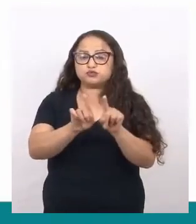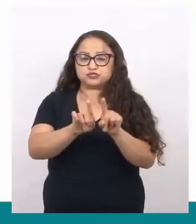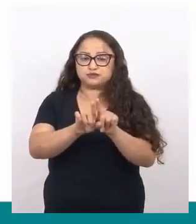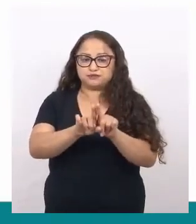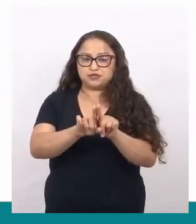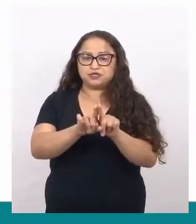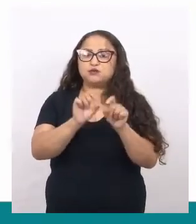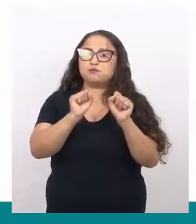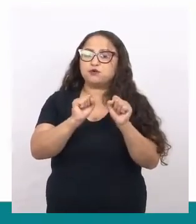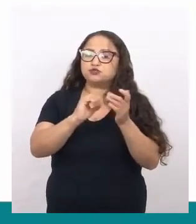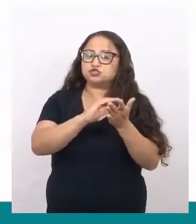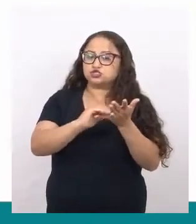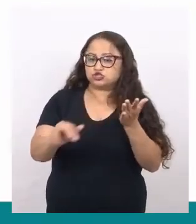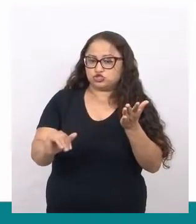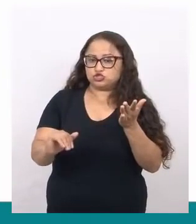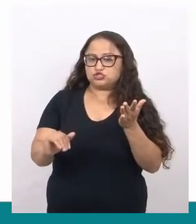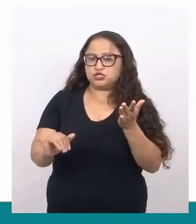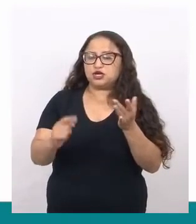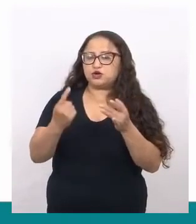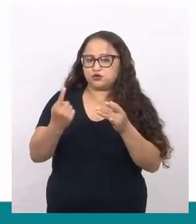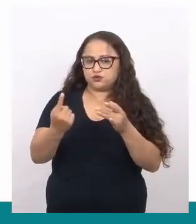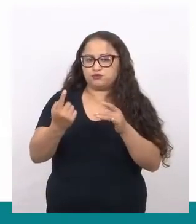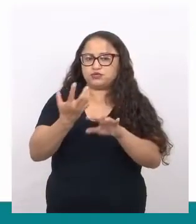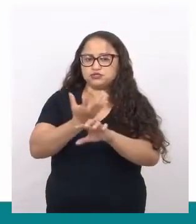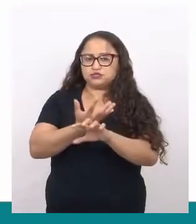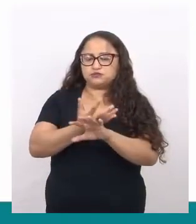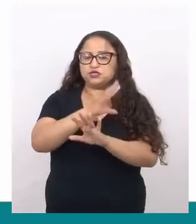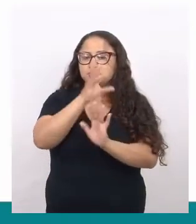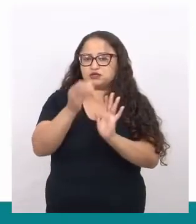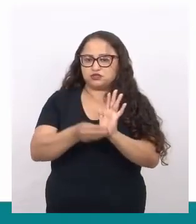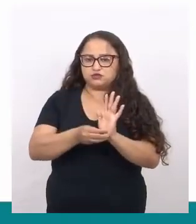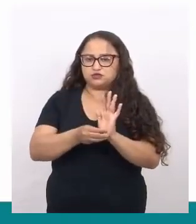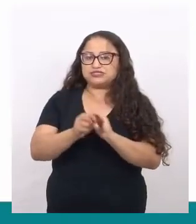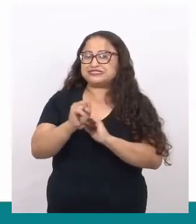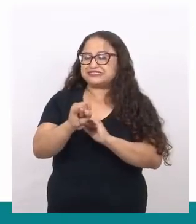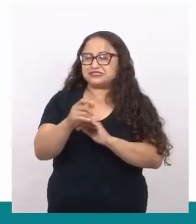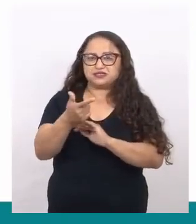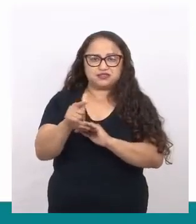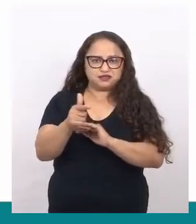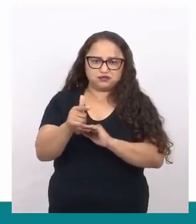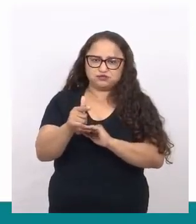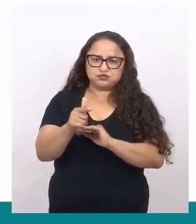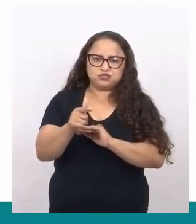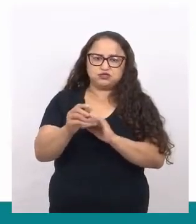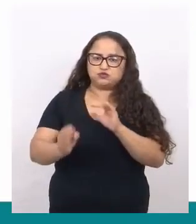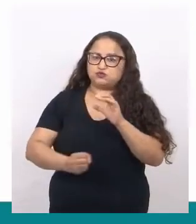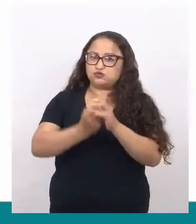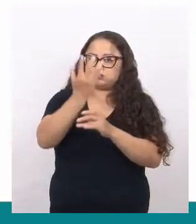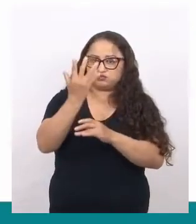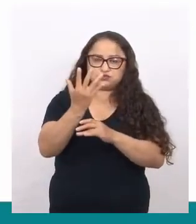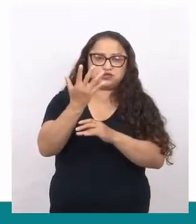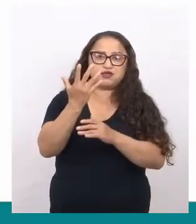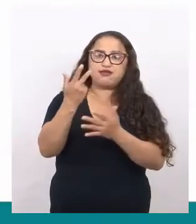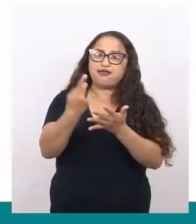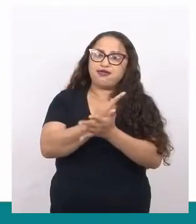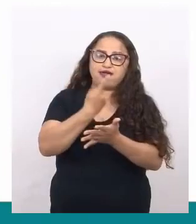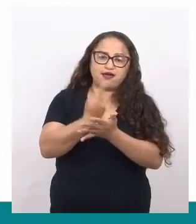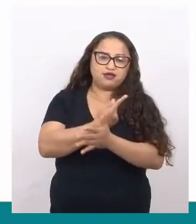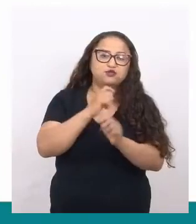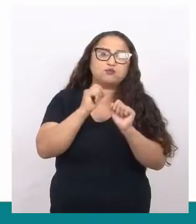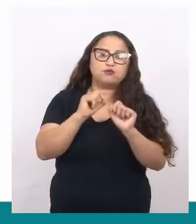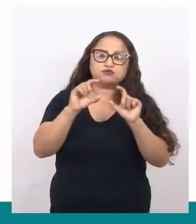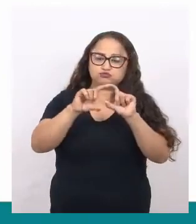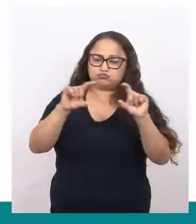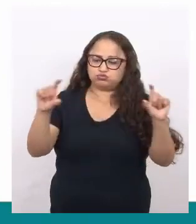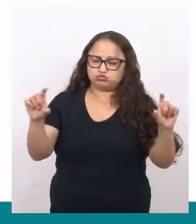vocês excluírem uma disciplina inteira. Caso não tenha aquela disciplina, subiu algo errado, vocês podem excluir uma linha inteira.